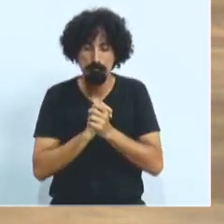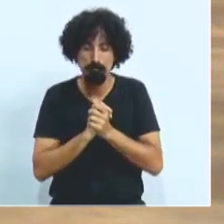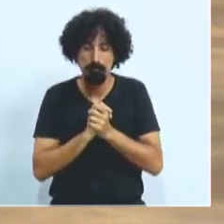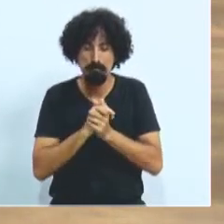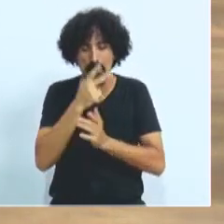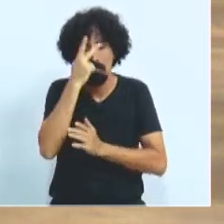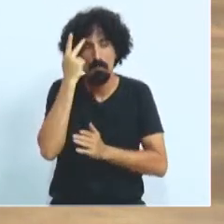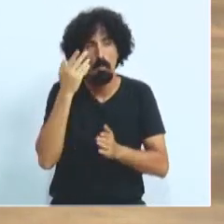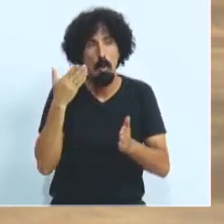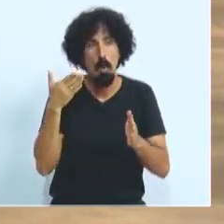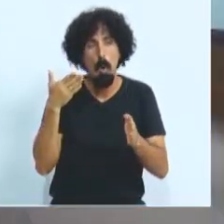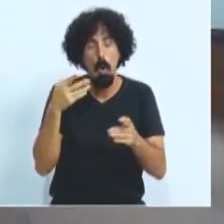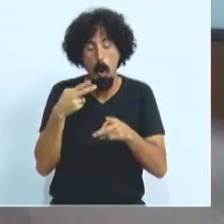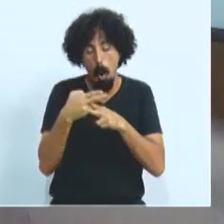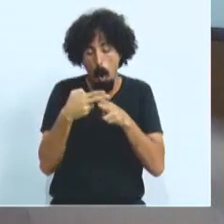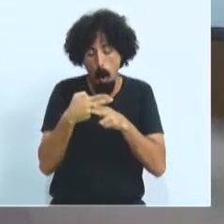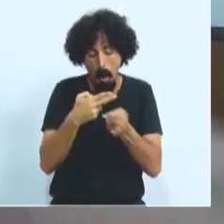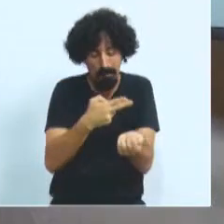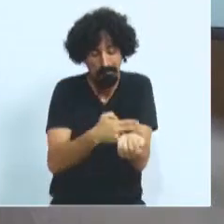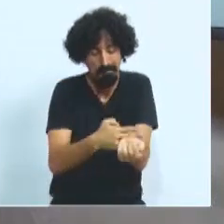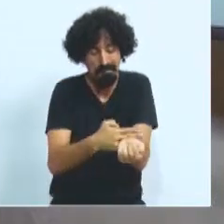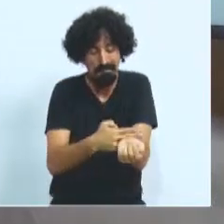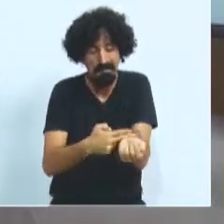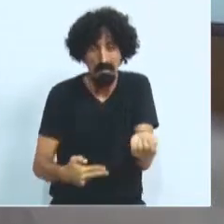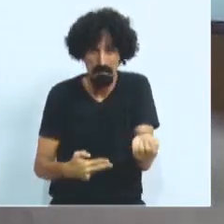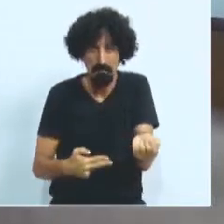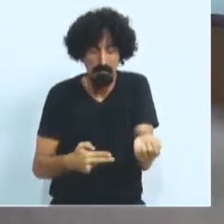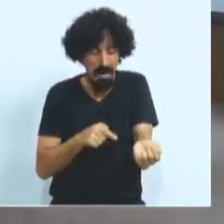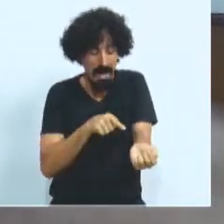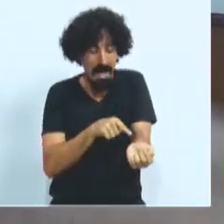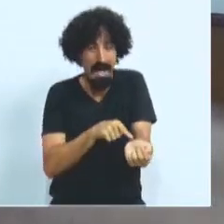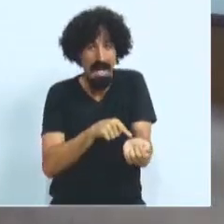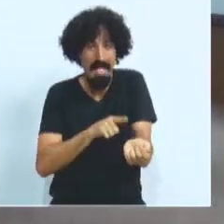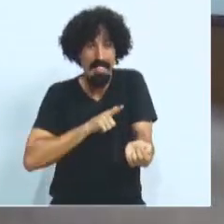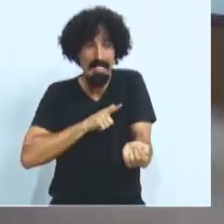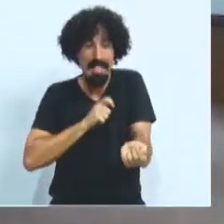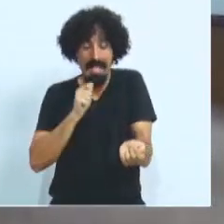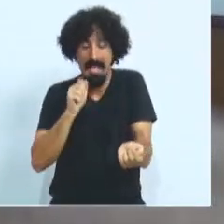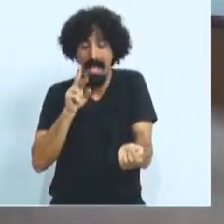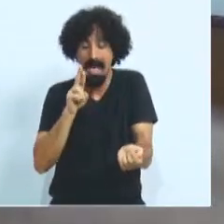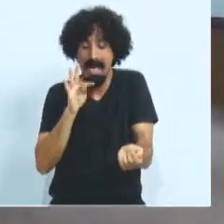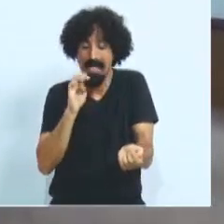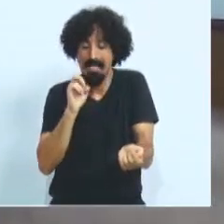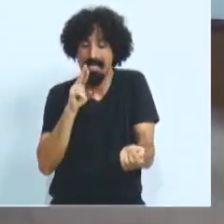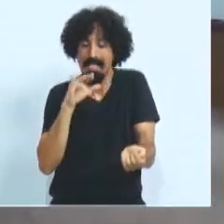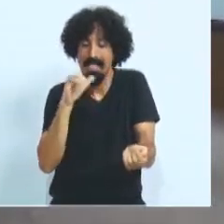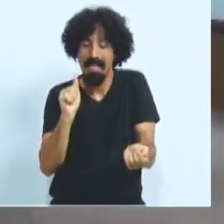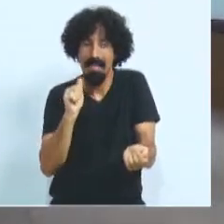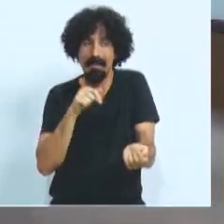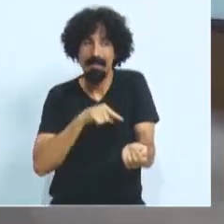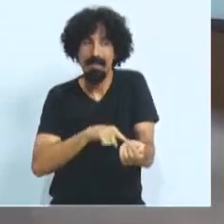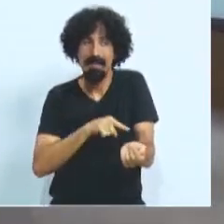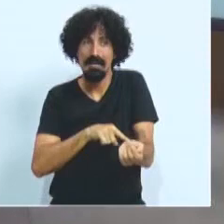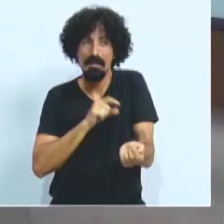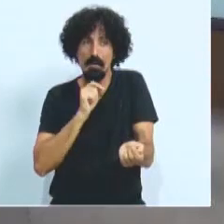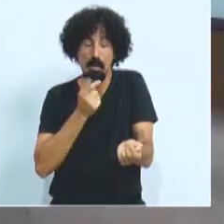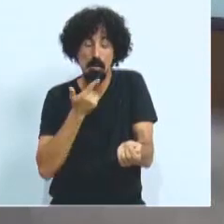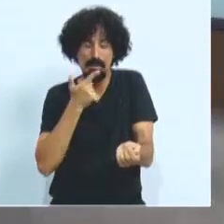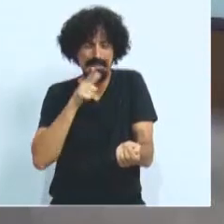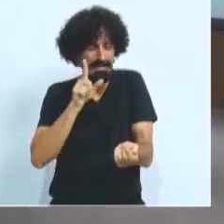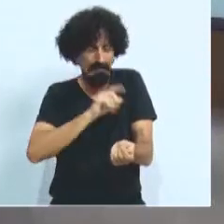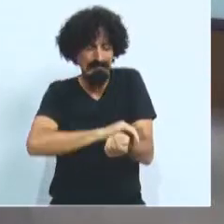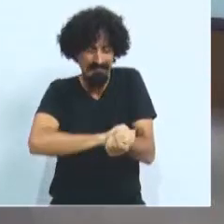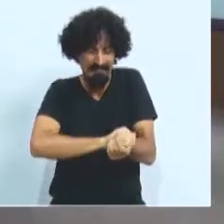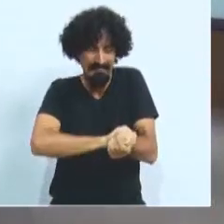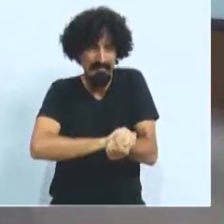acidentalmente cortou o pulso, aí rompeu ali o vaso arterial. Aí a compressão não está funcionando aqui no